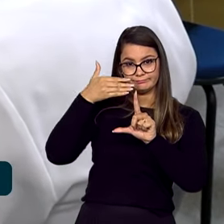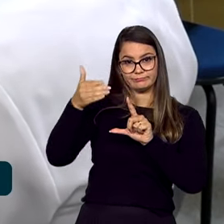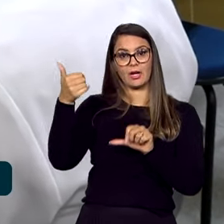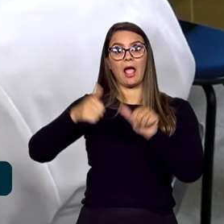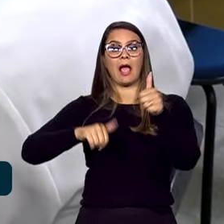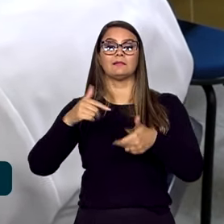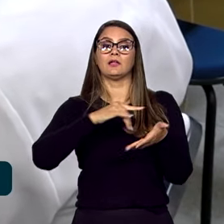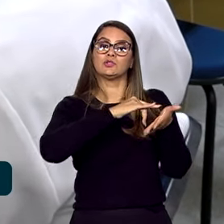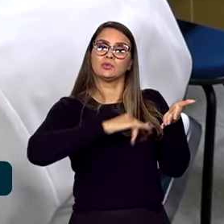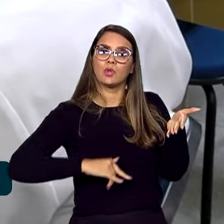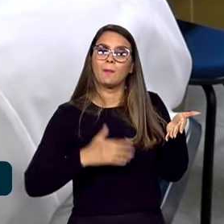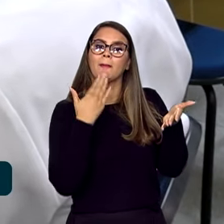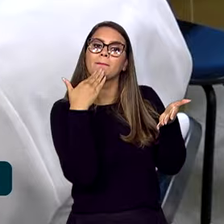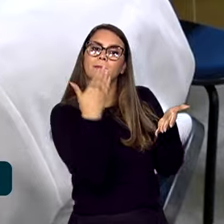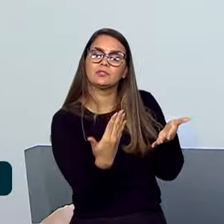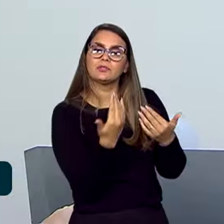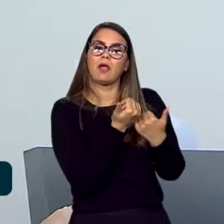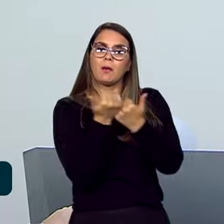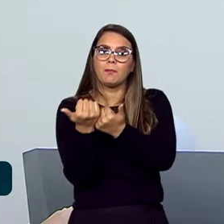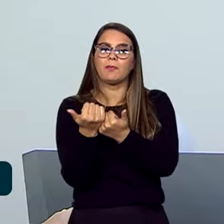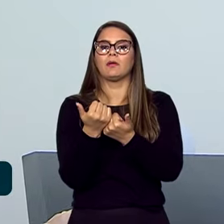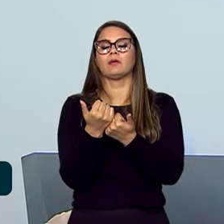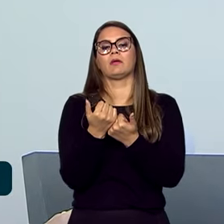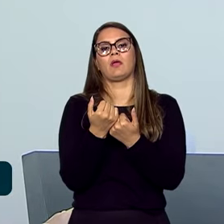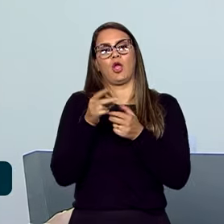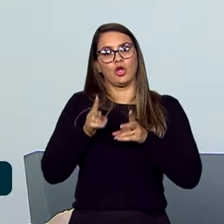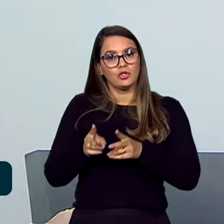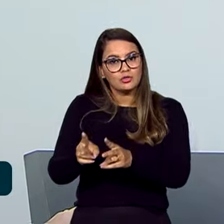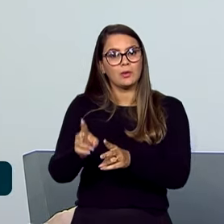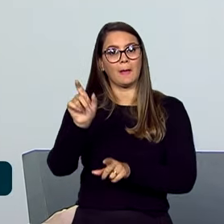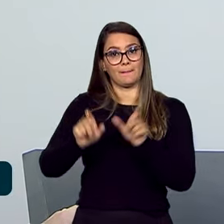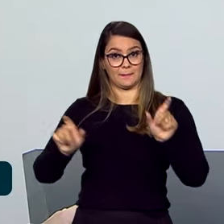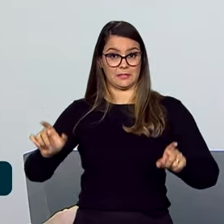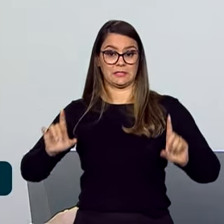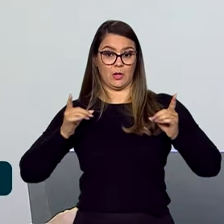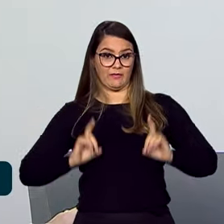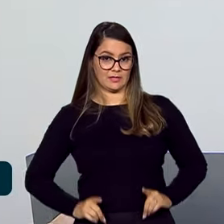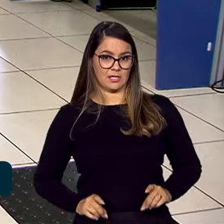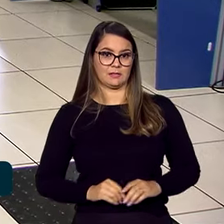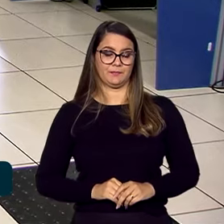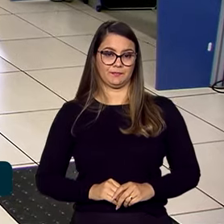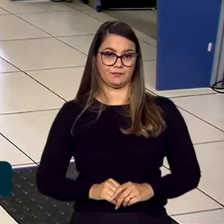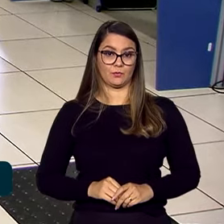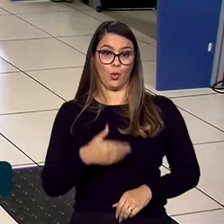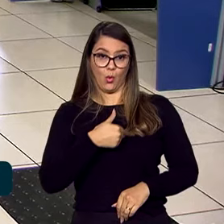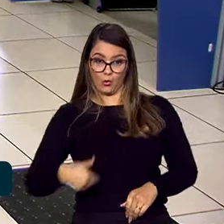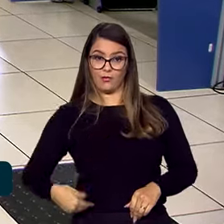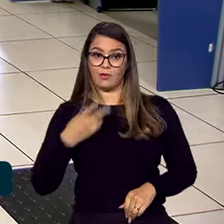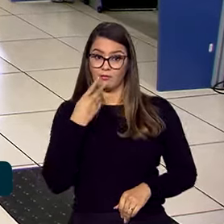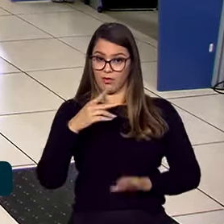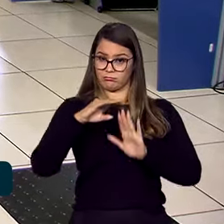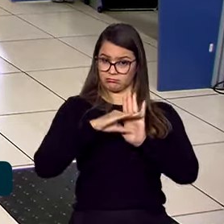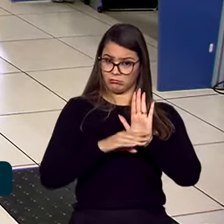análise documental para requerimentos de benefício da prestação continuada para pessoas com deficiência. Segundo o governo, as